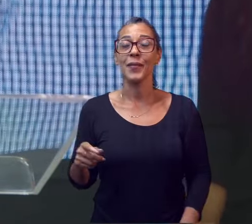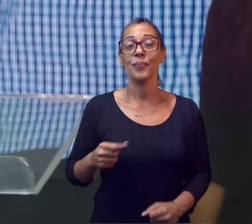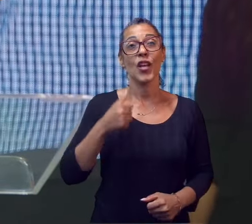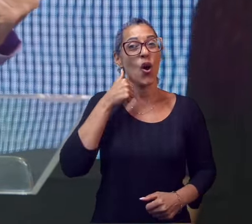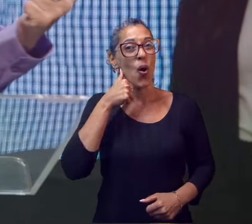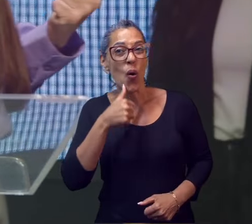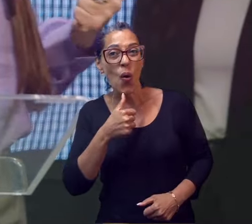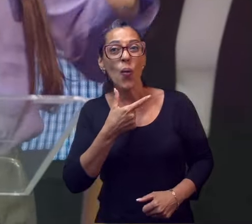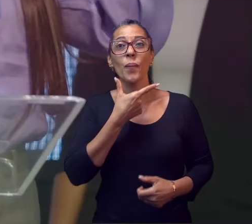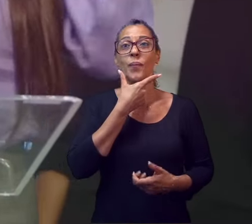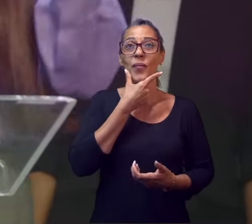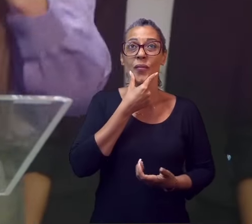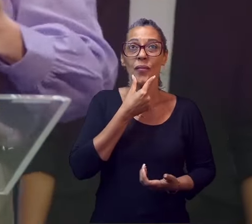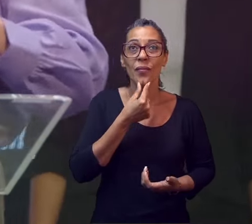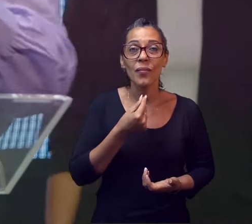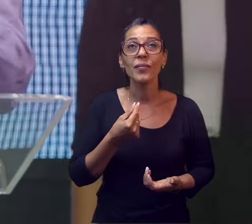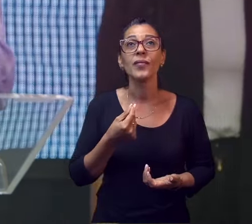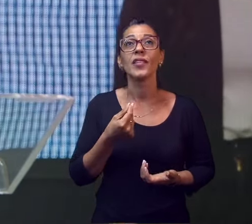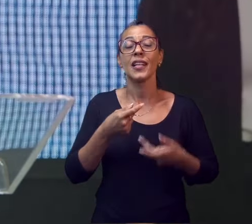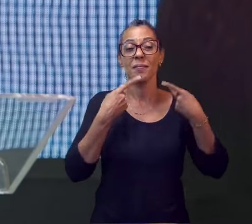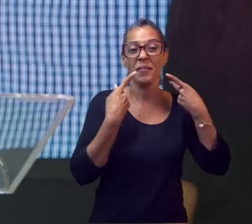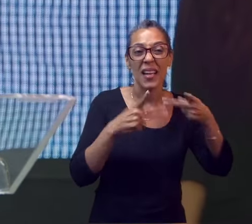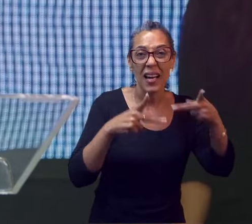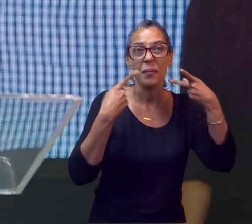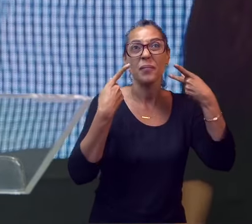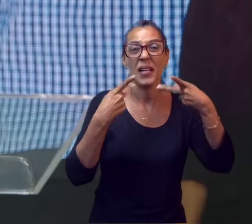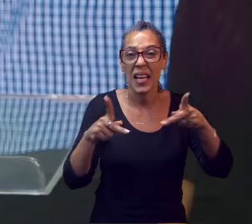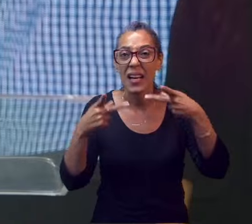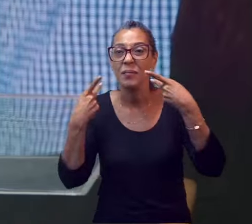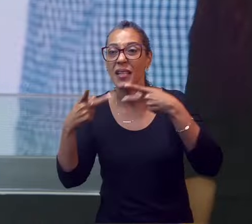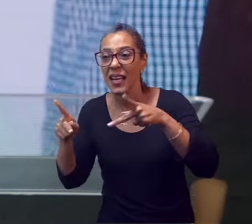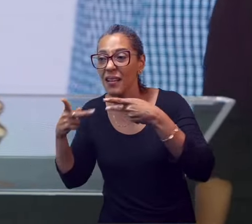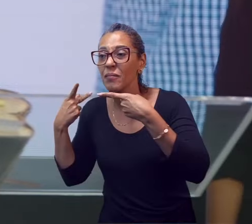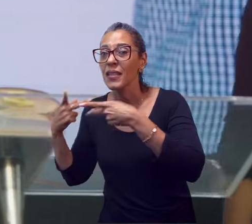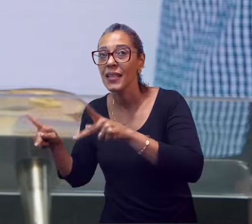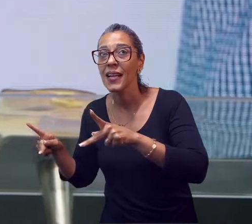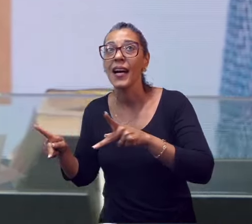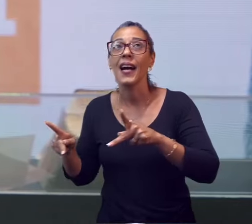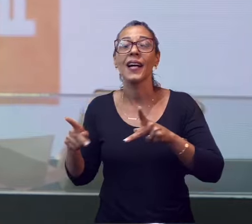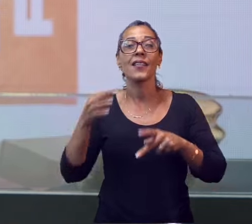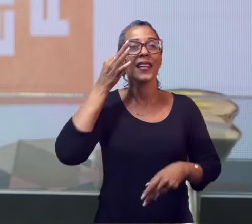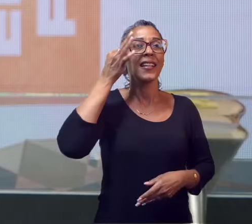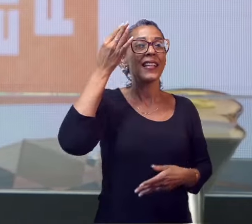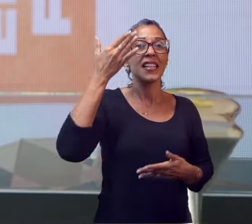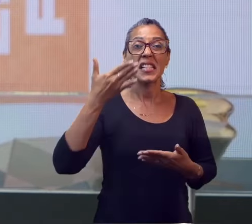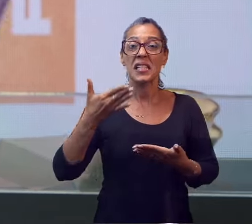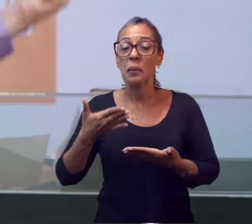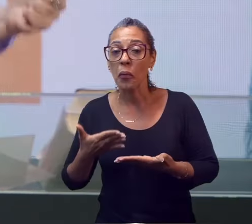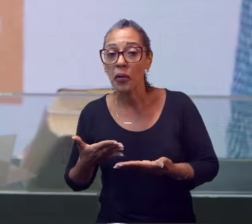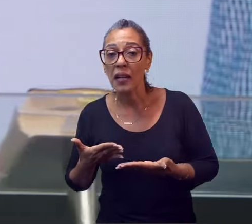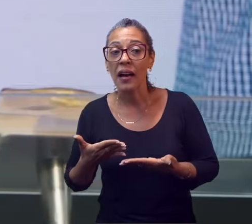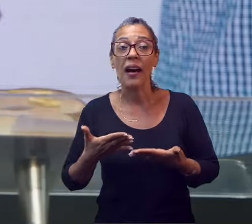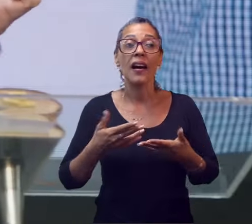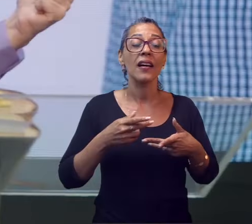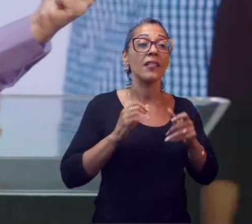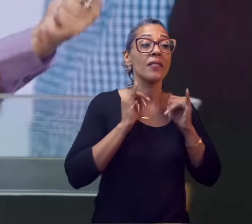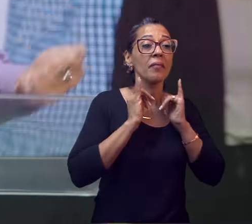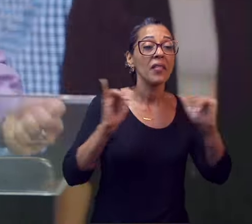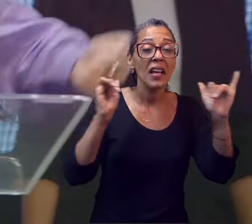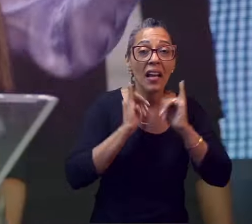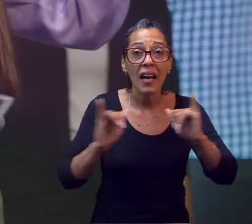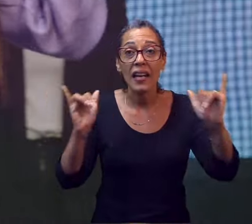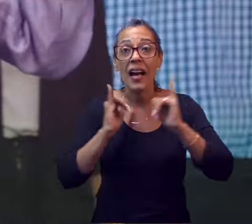e mulheres que pregaram o evangelho homens e mulheres que testemunharam que falaram do amor de Jesus